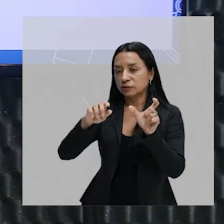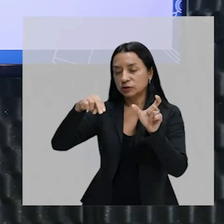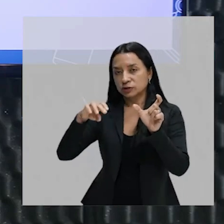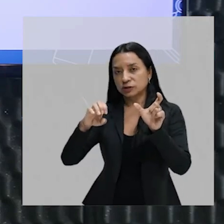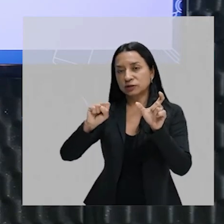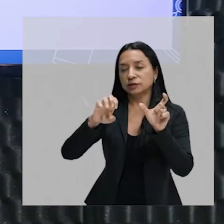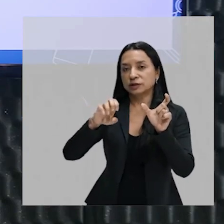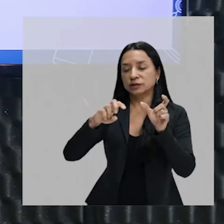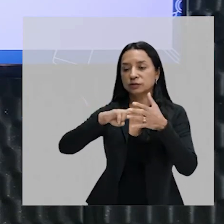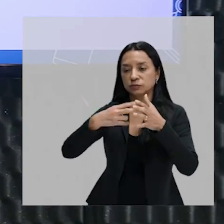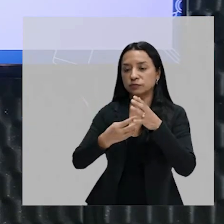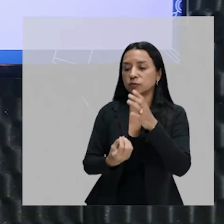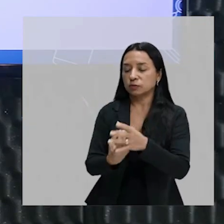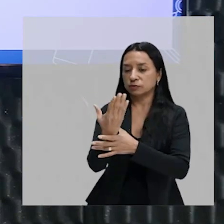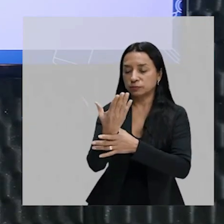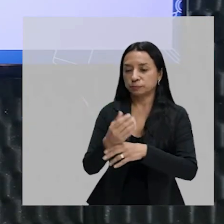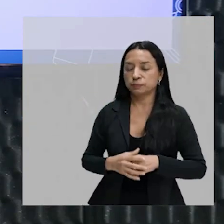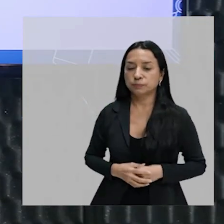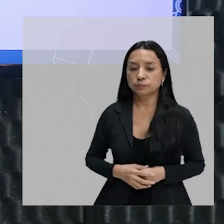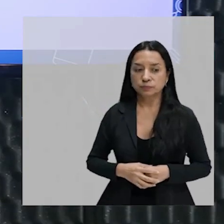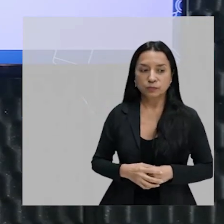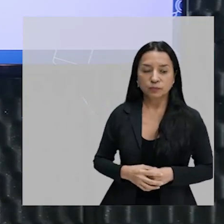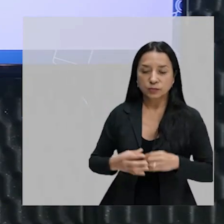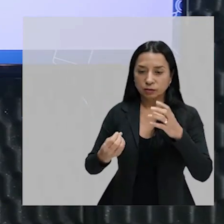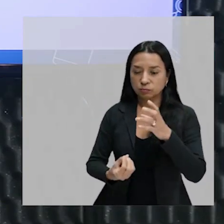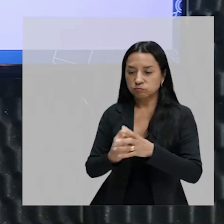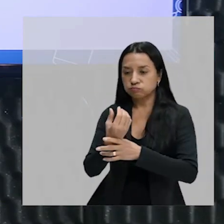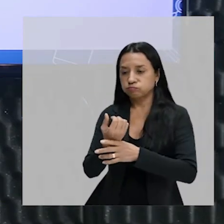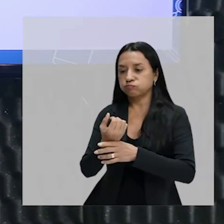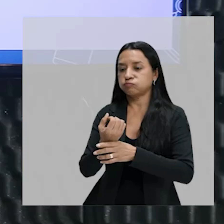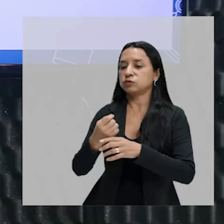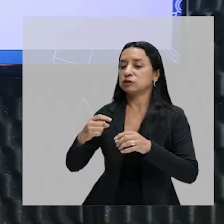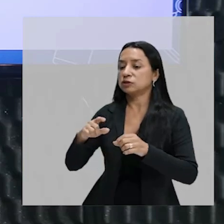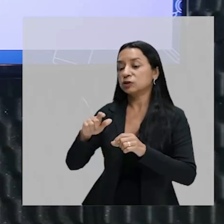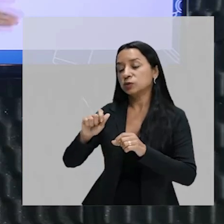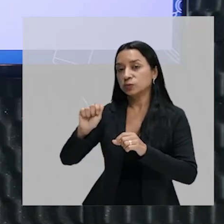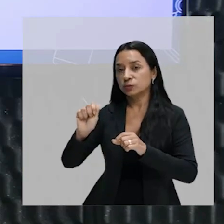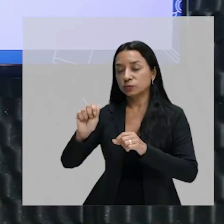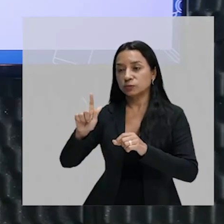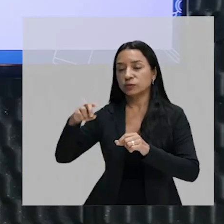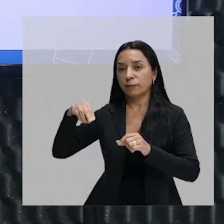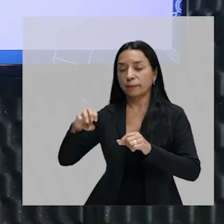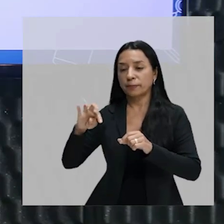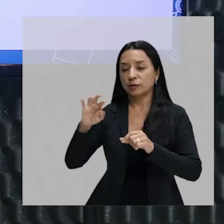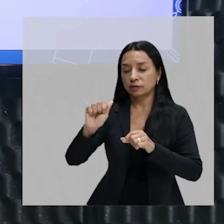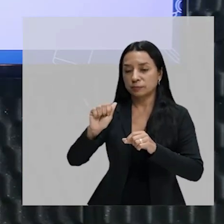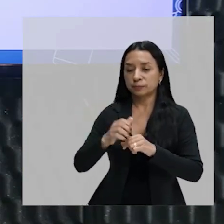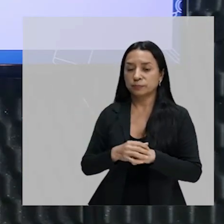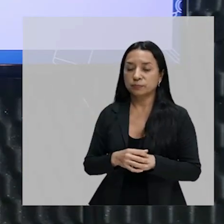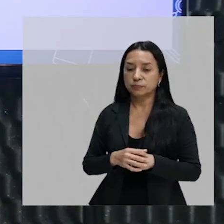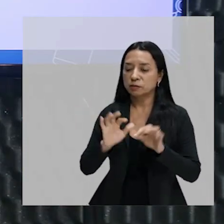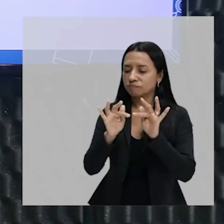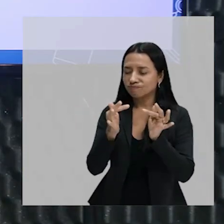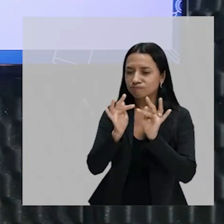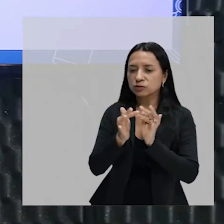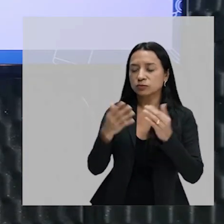então origem do espermatozoide então a origem do gameta chamado espermatozoide muito simples e agora a gente